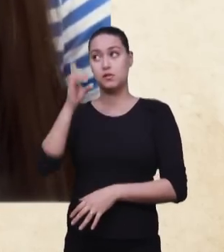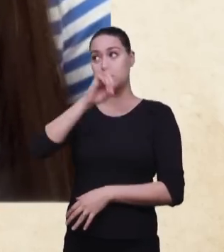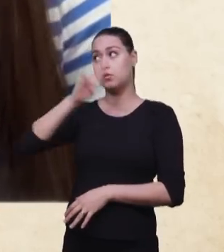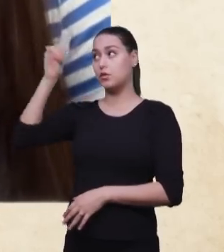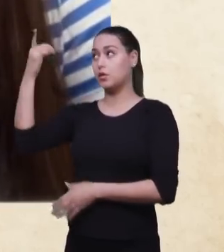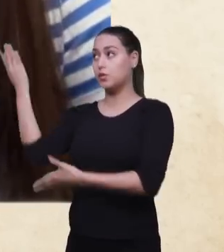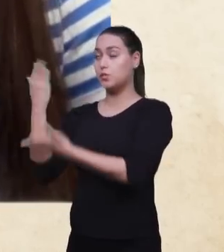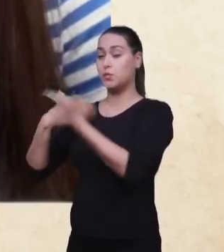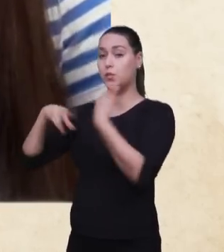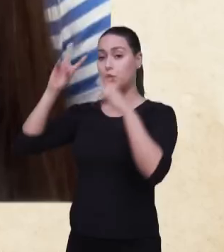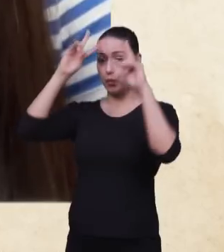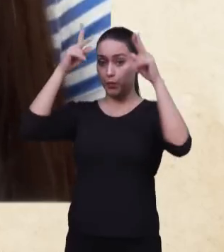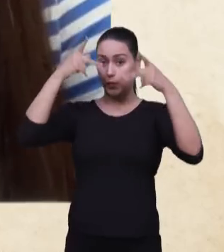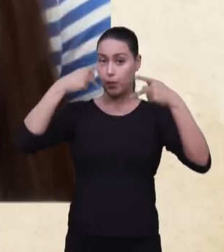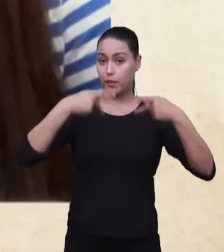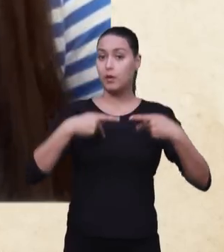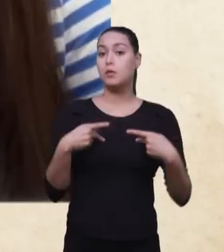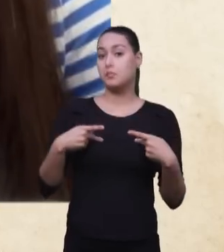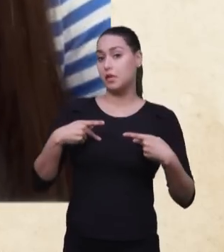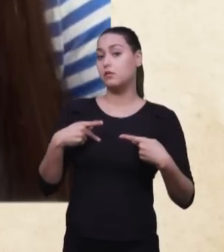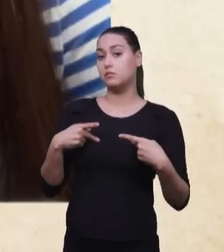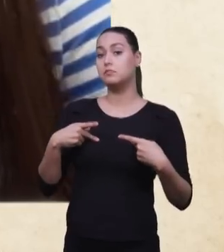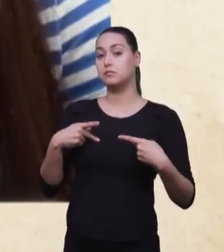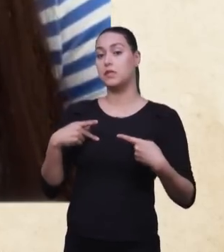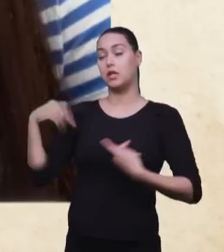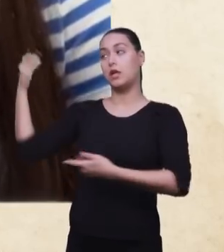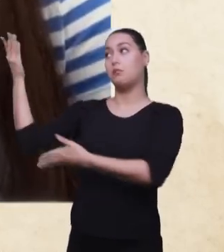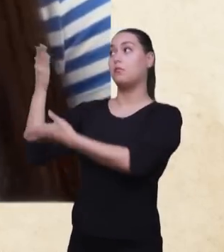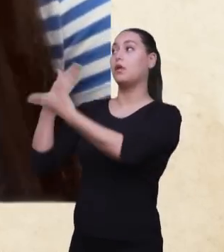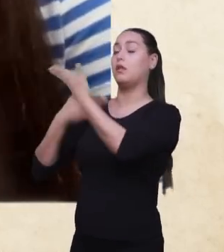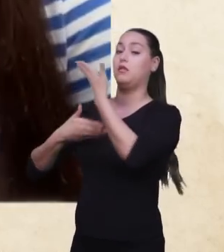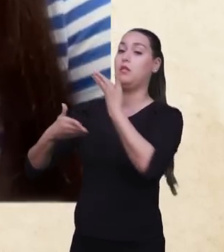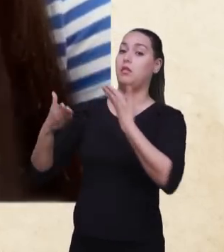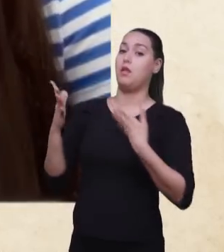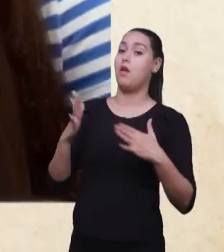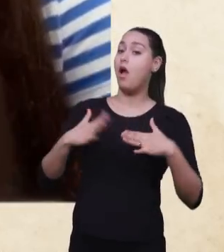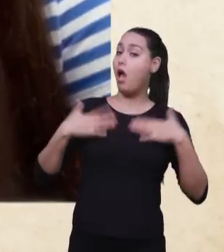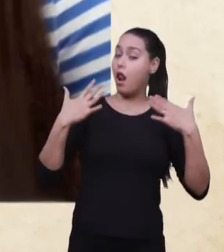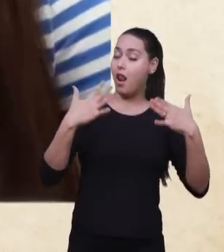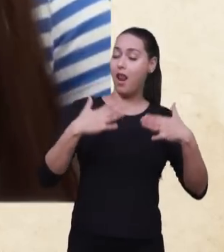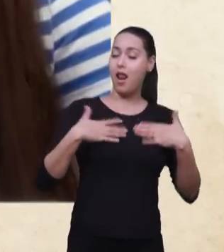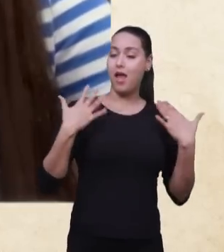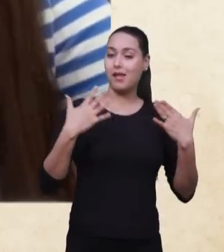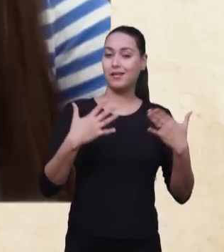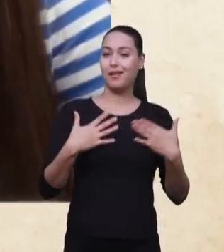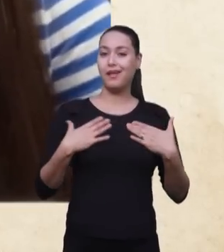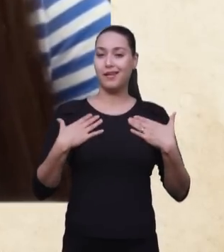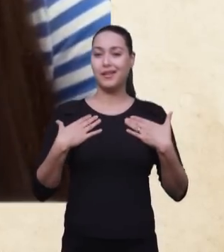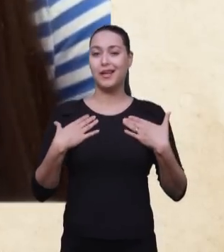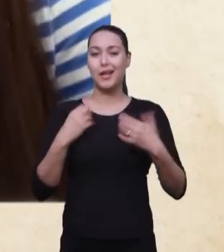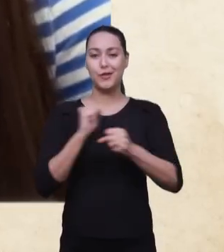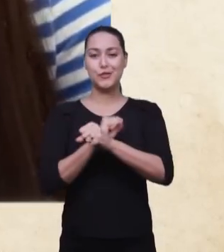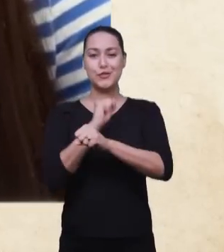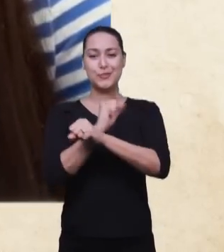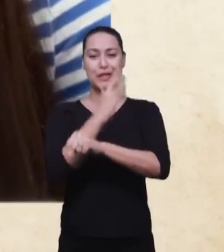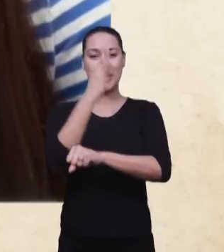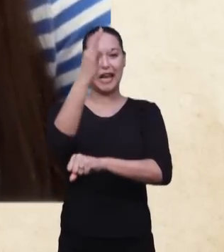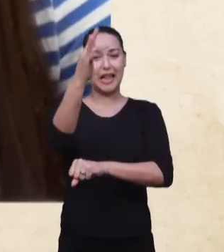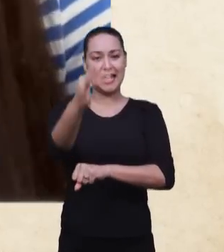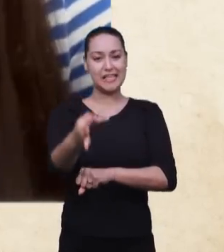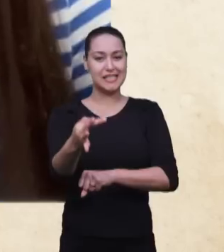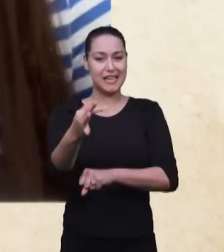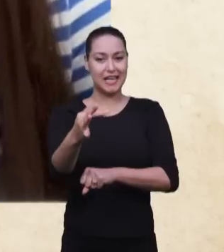Deus para o homem. Ou seja, é o que traz para o homem a alegria, traz para o homem a